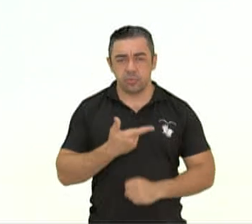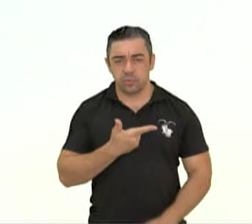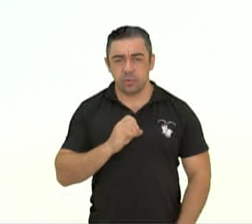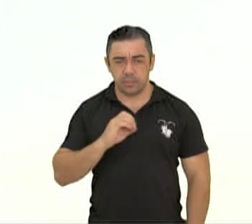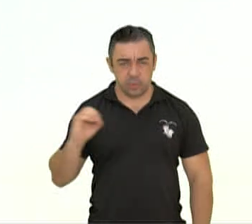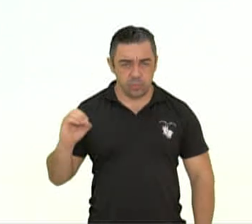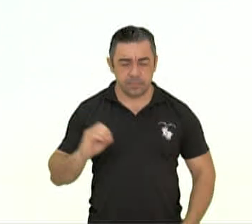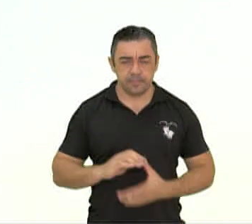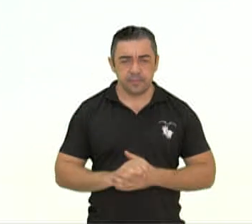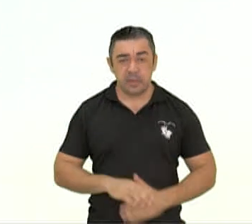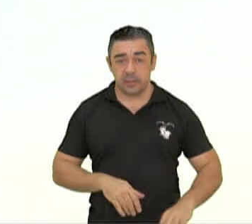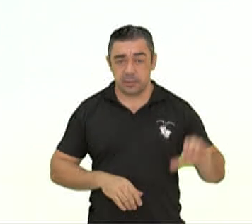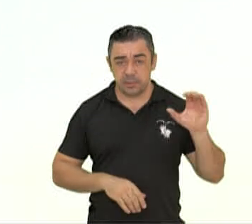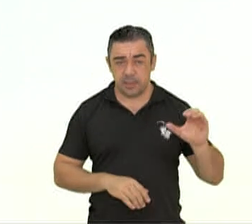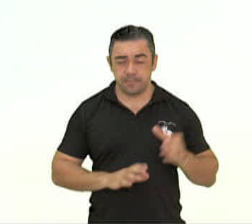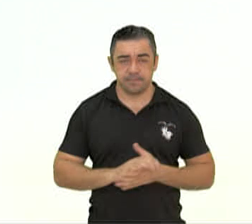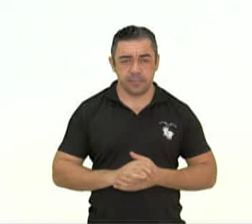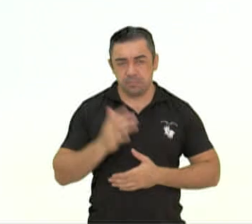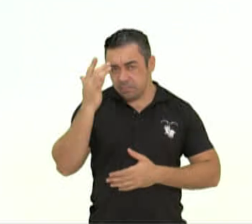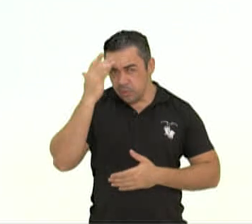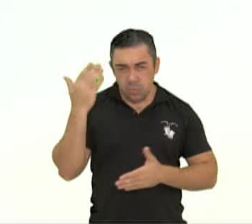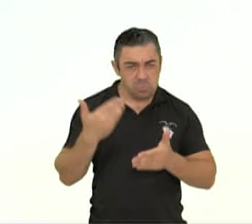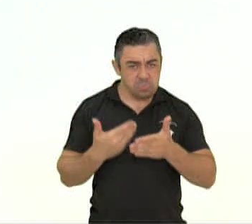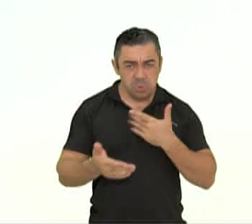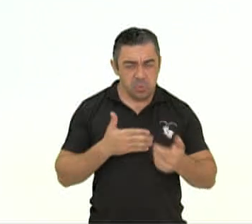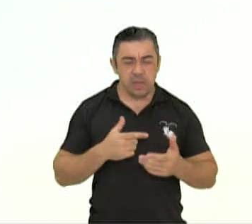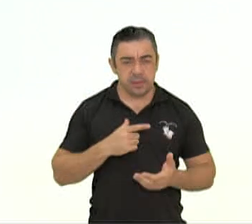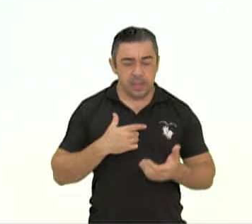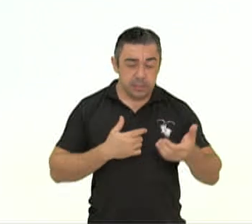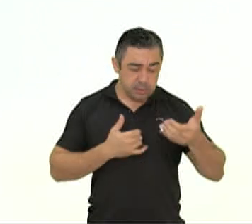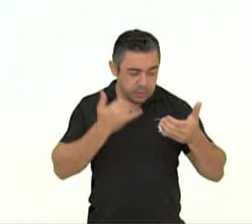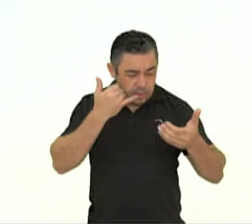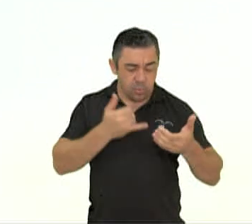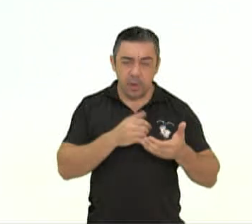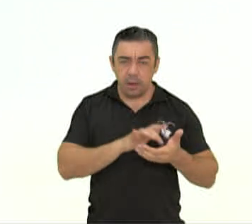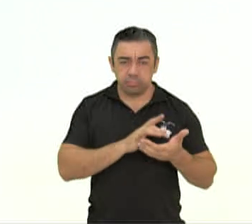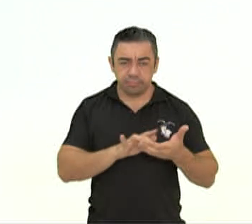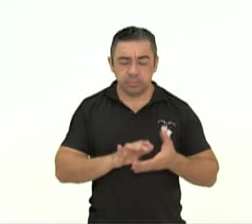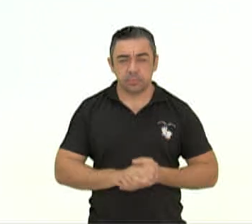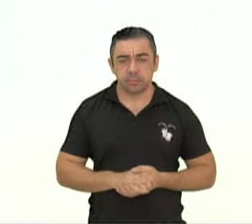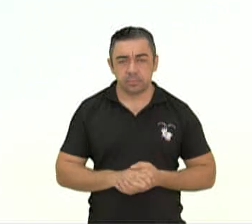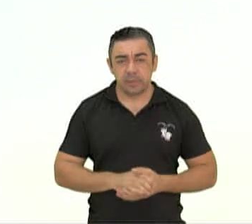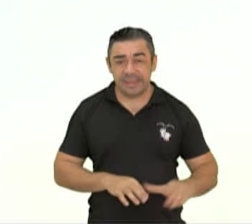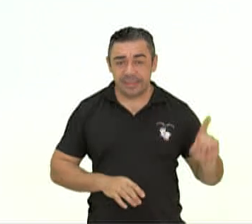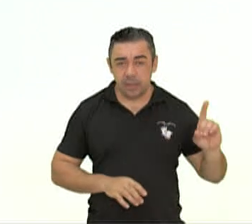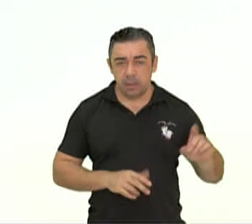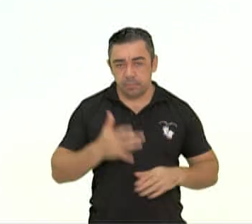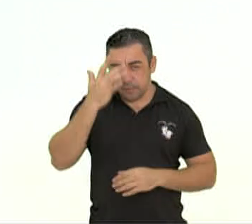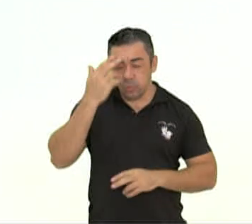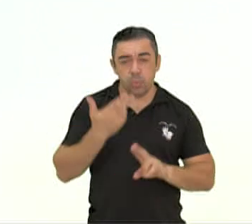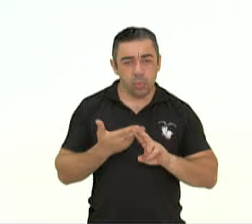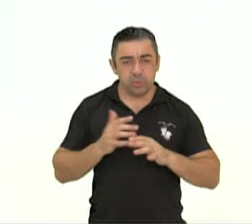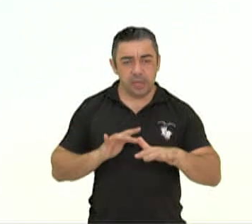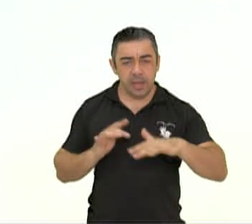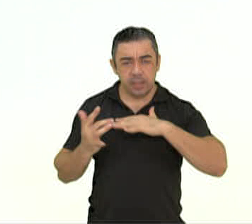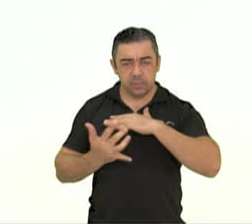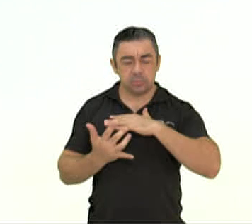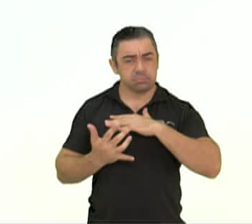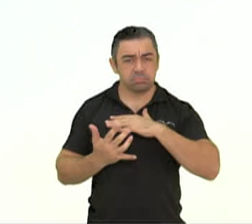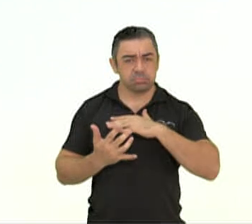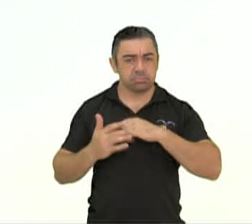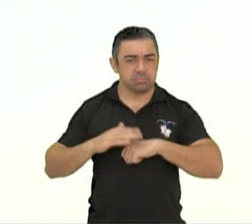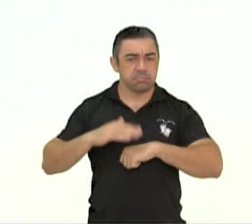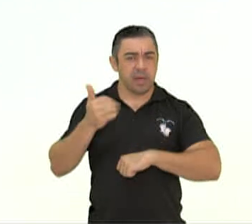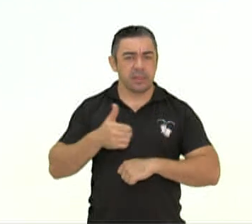2000? C, qualquer pessoa que tenha um celular? D, pessoas que usam as redes sociais por